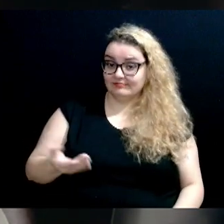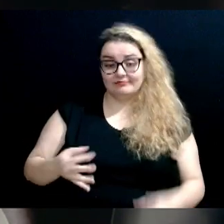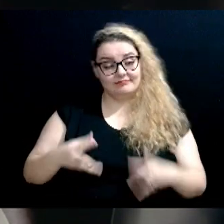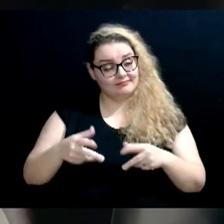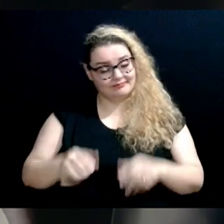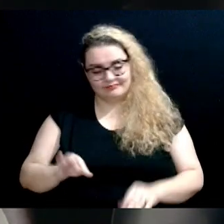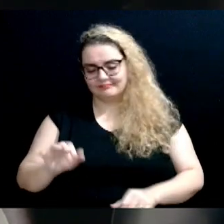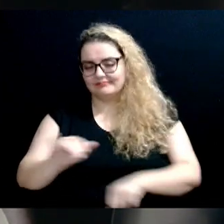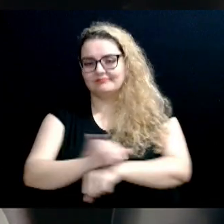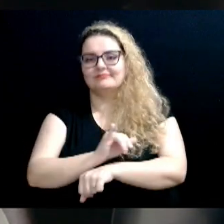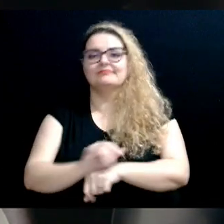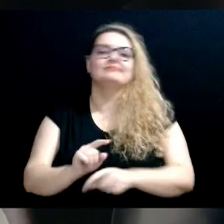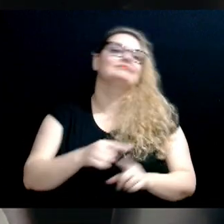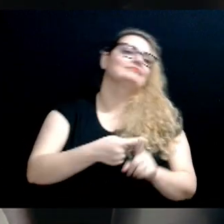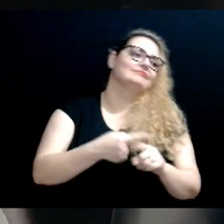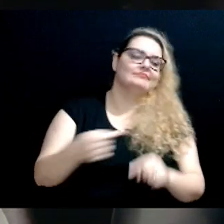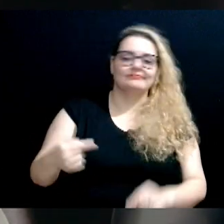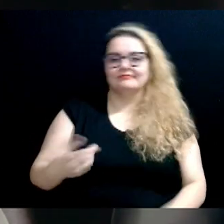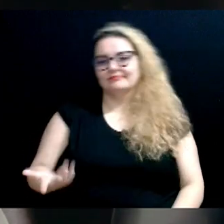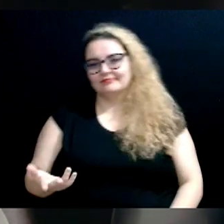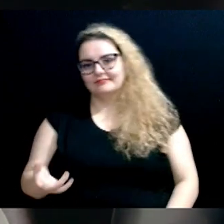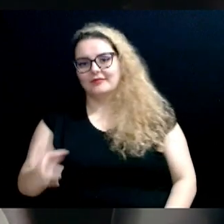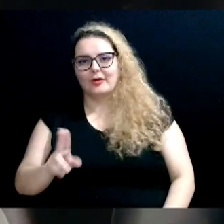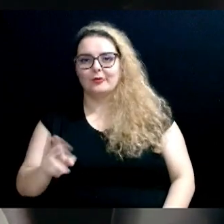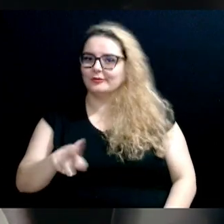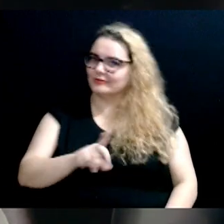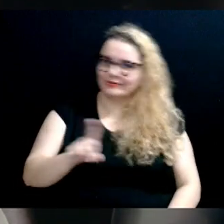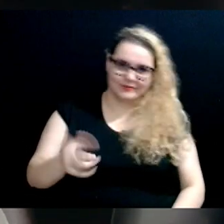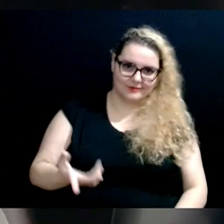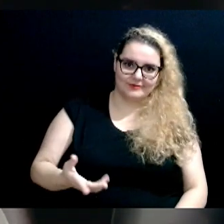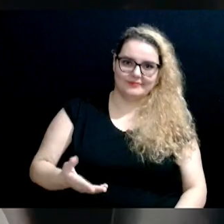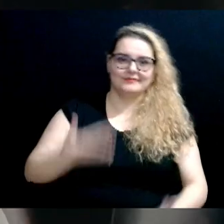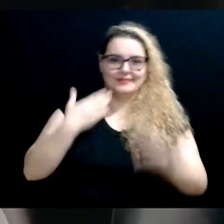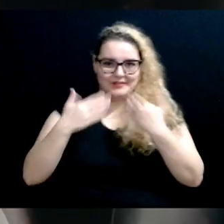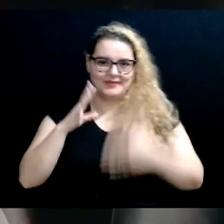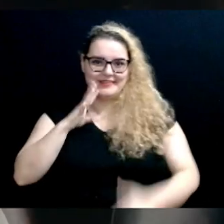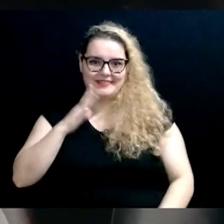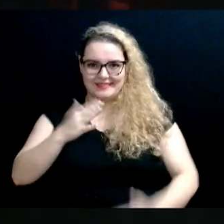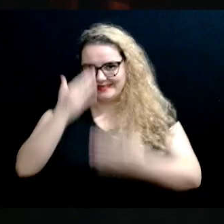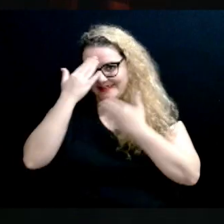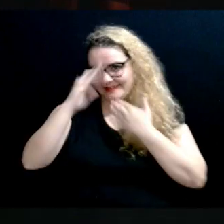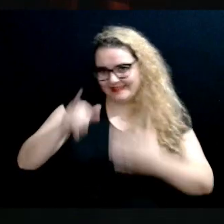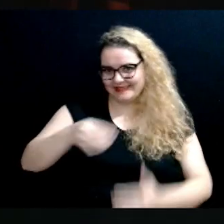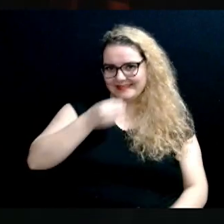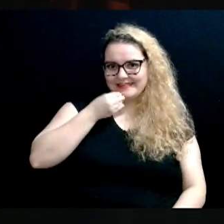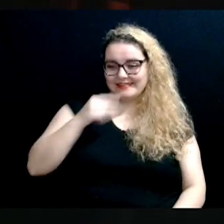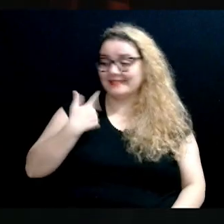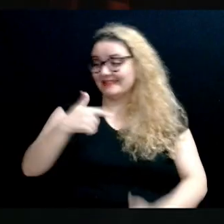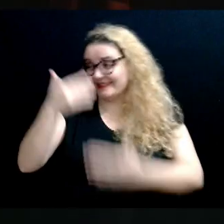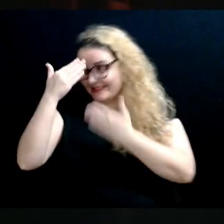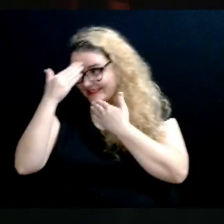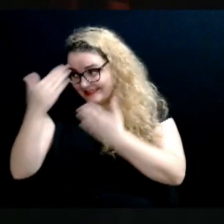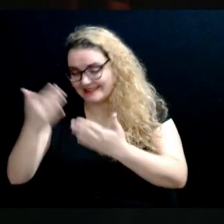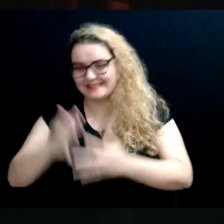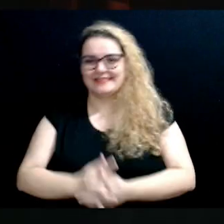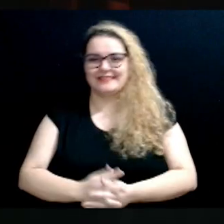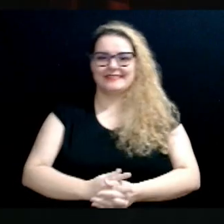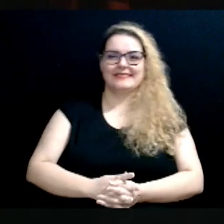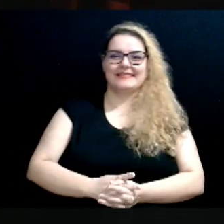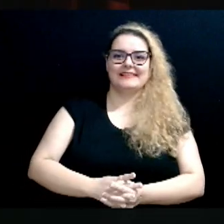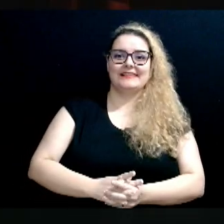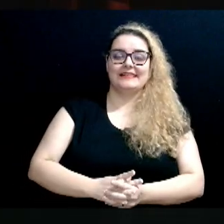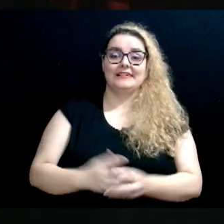e contras, aplicações e não aplicações. Vai ser um papo legal, obrigado pela oportunidade. Nós que agradecemos, Léo. Agora a